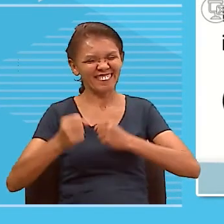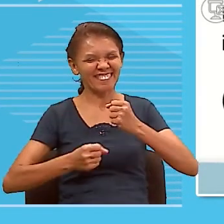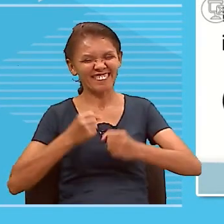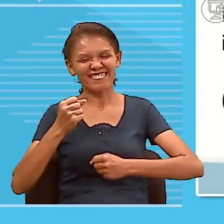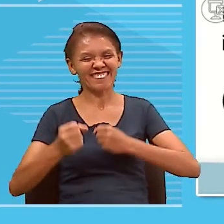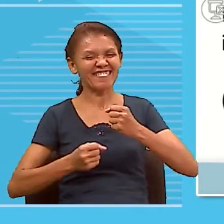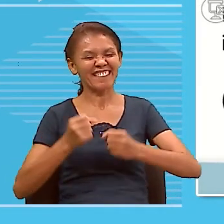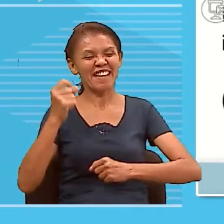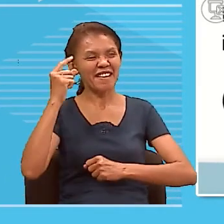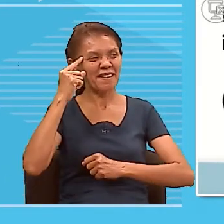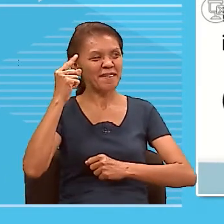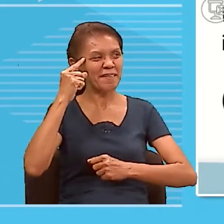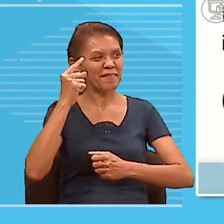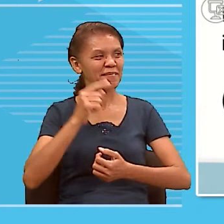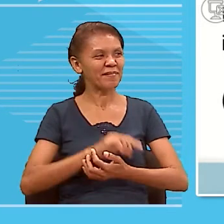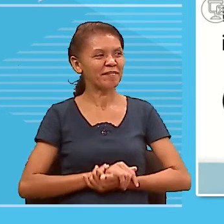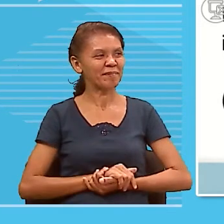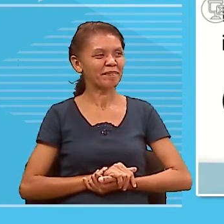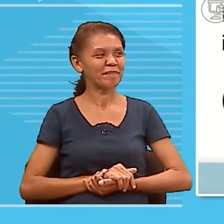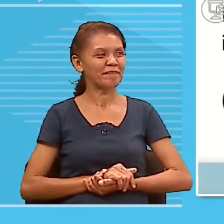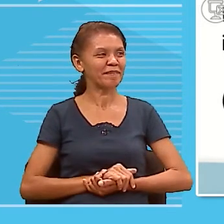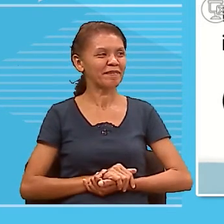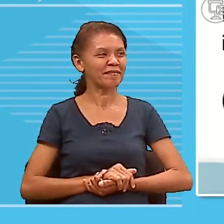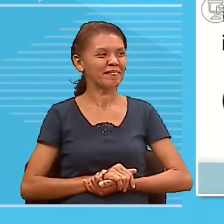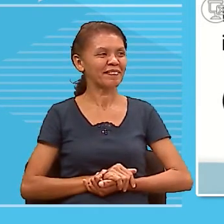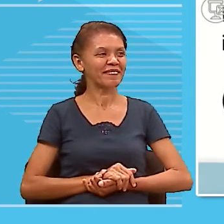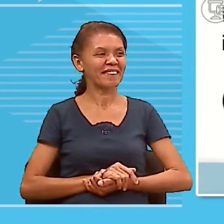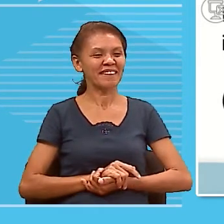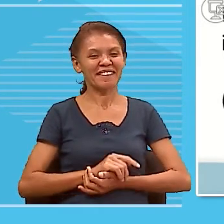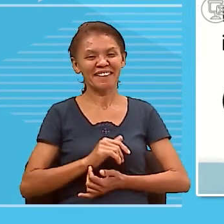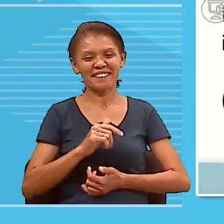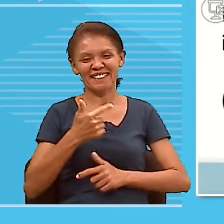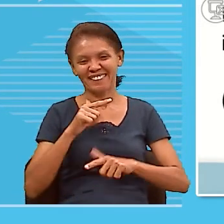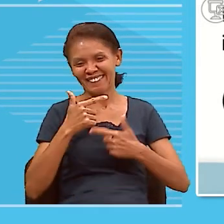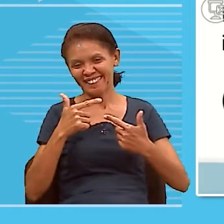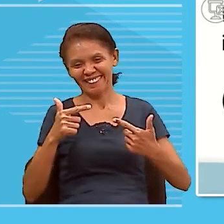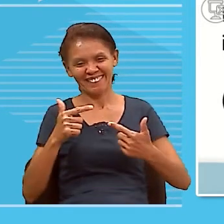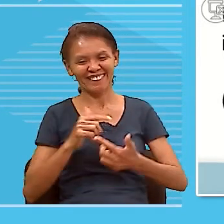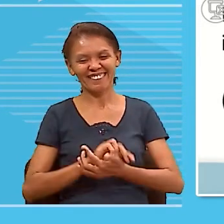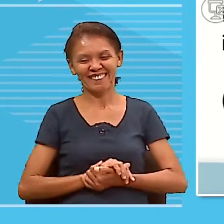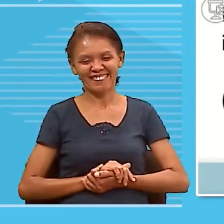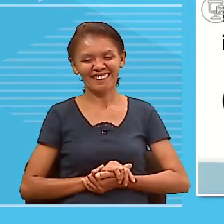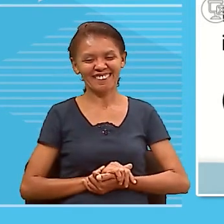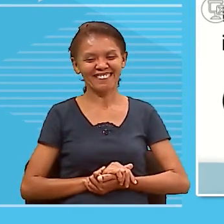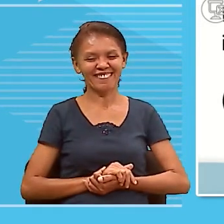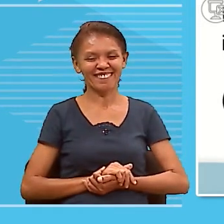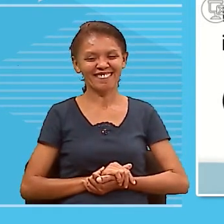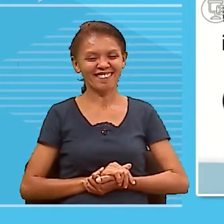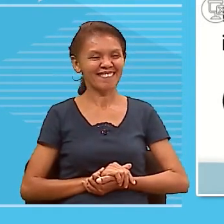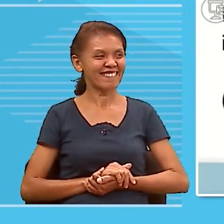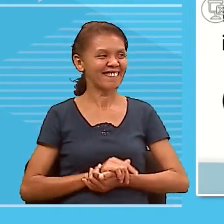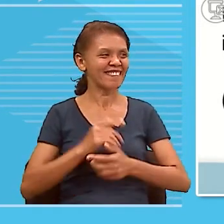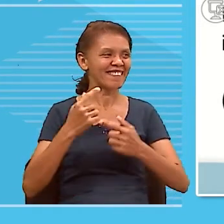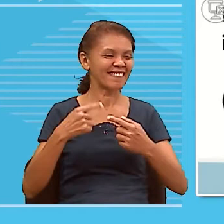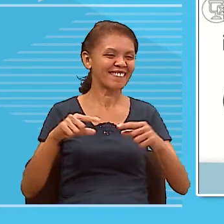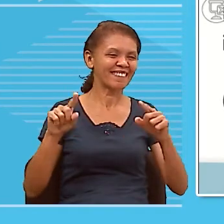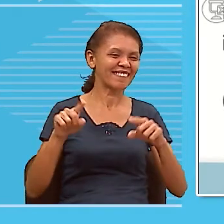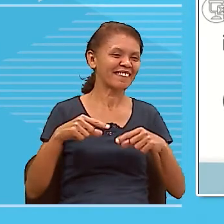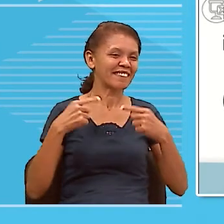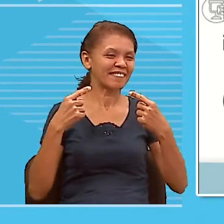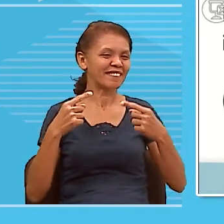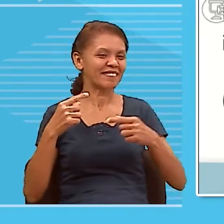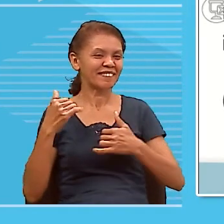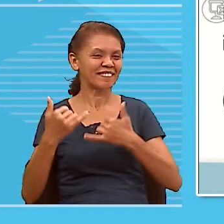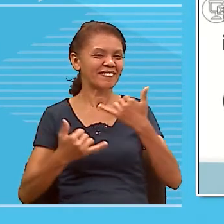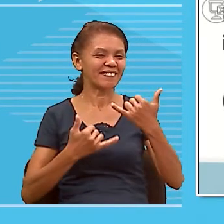né era era muito divertido era muito divertido brincadeira de criança